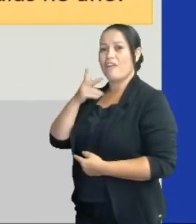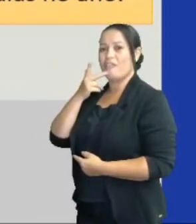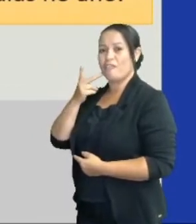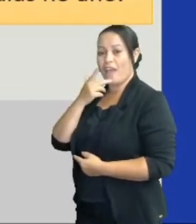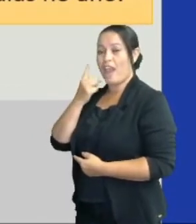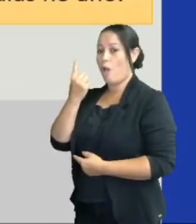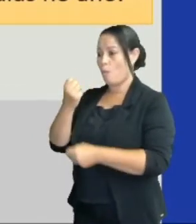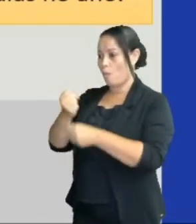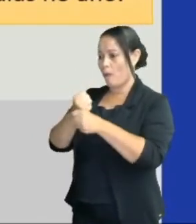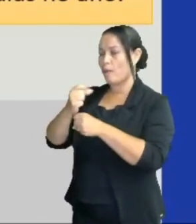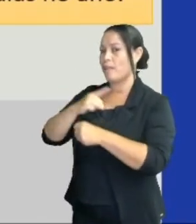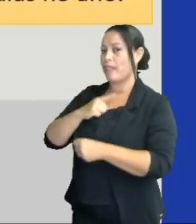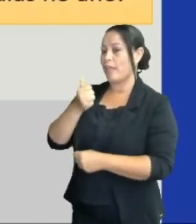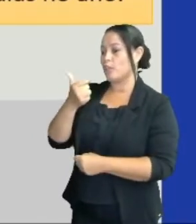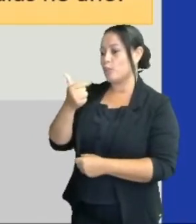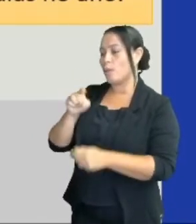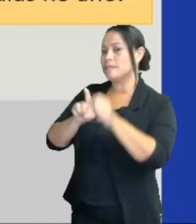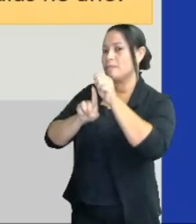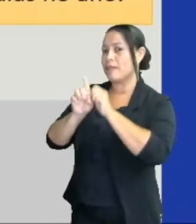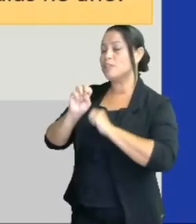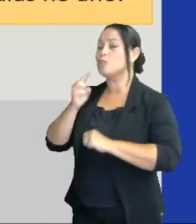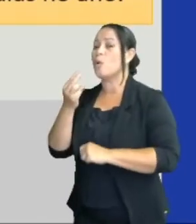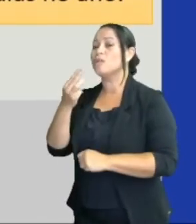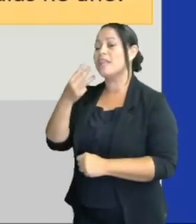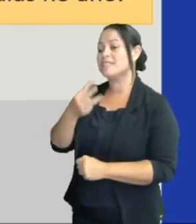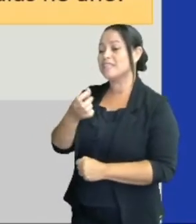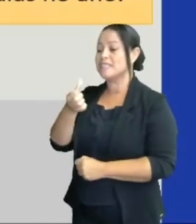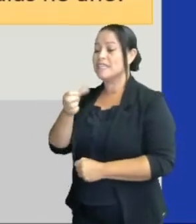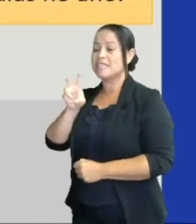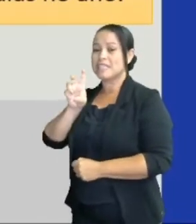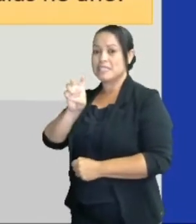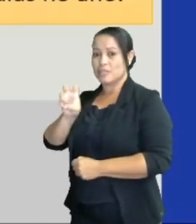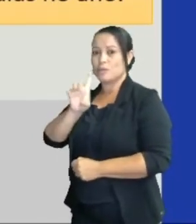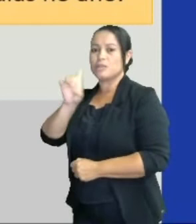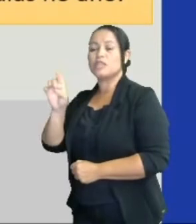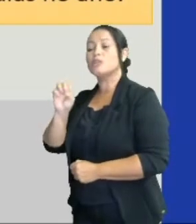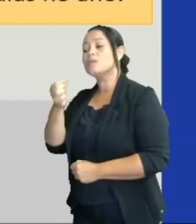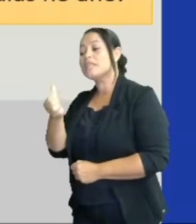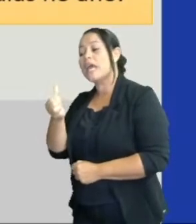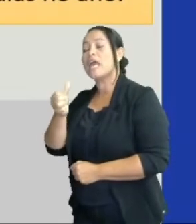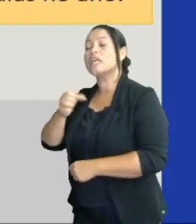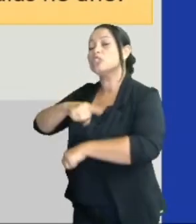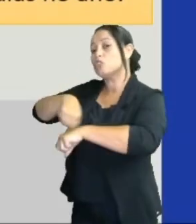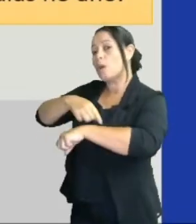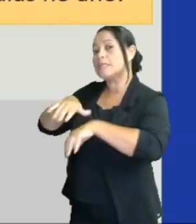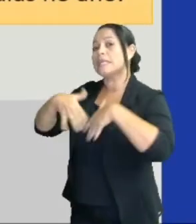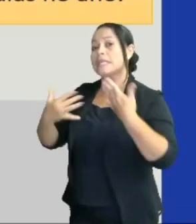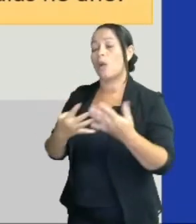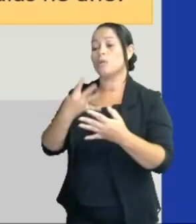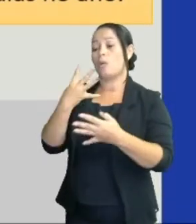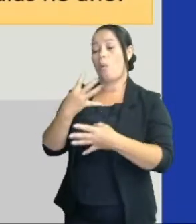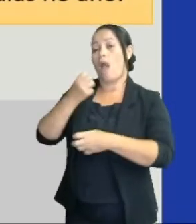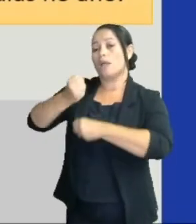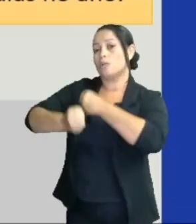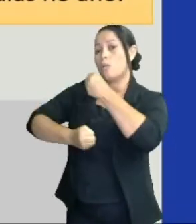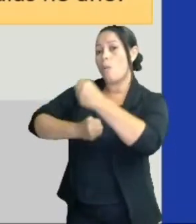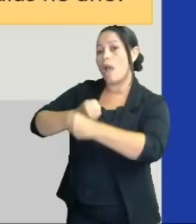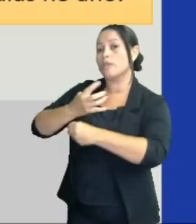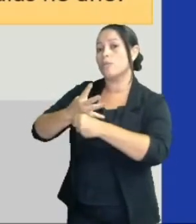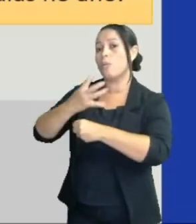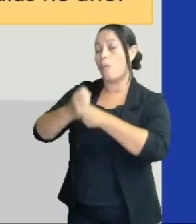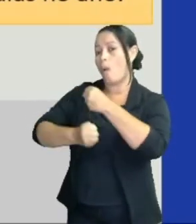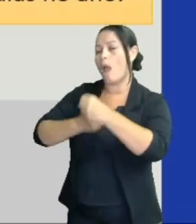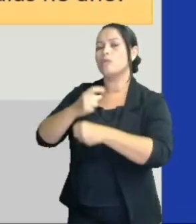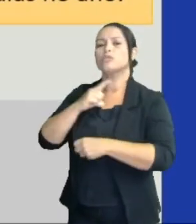tem 12 meses ou 365 dias e 6 horas. Então, de 4 em 4